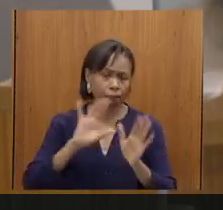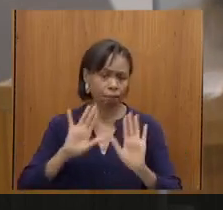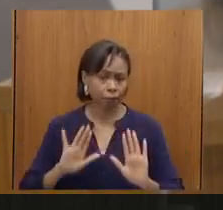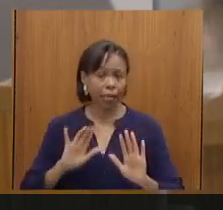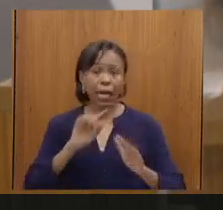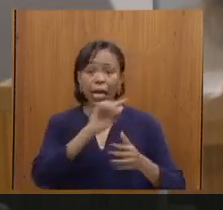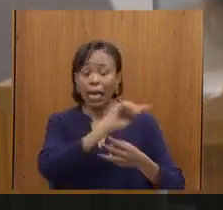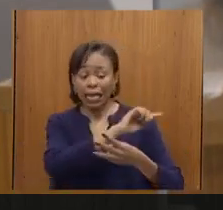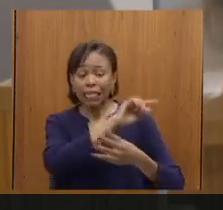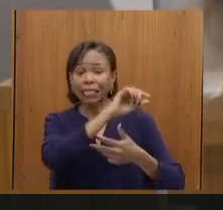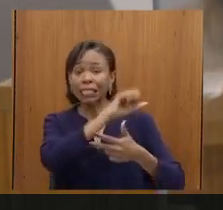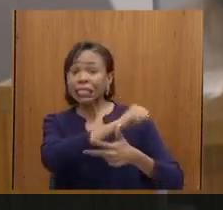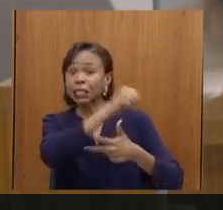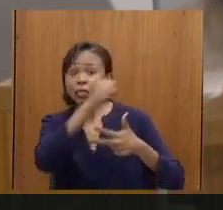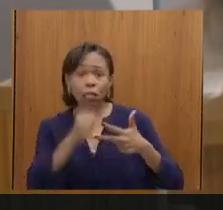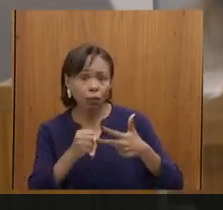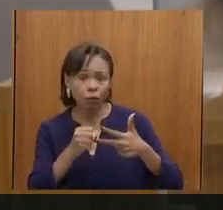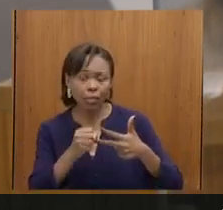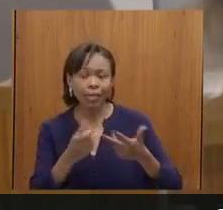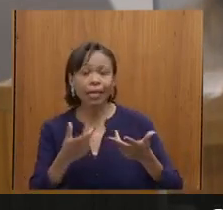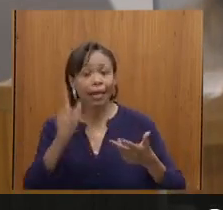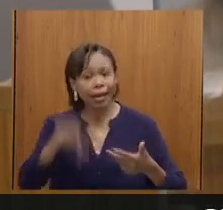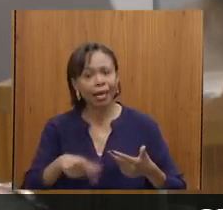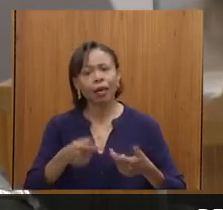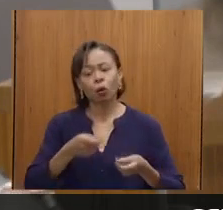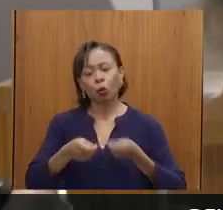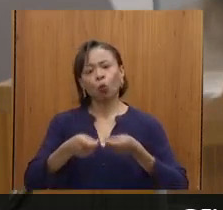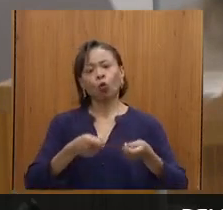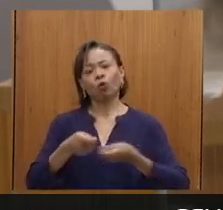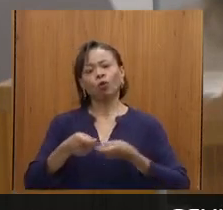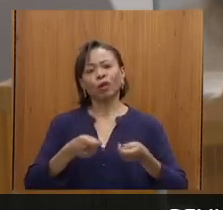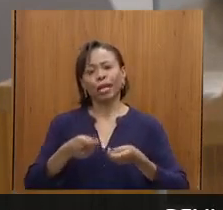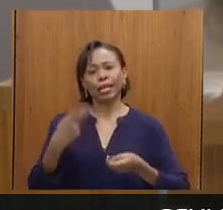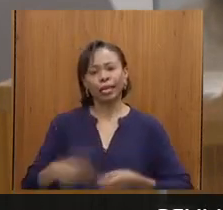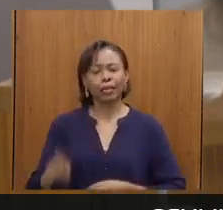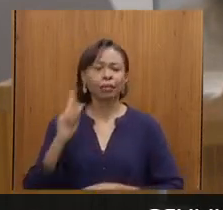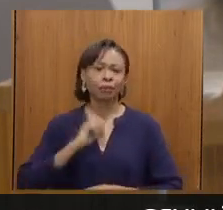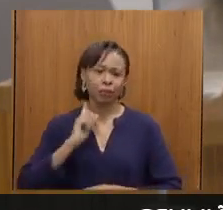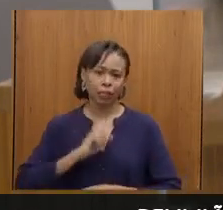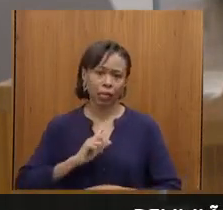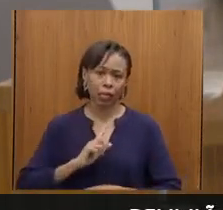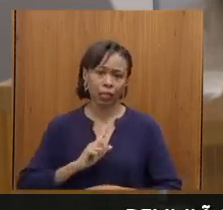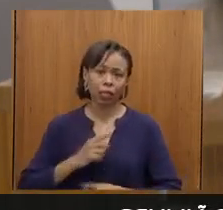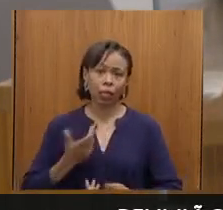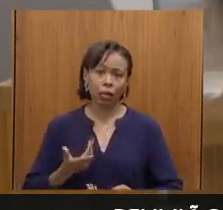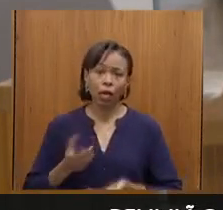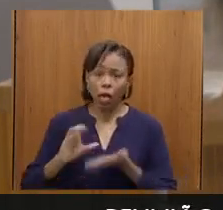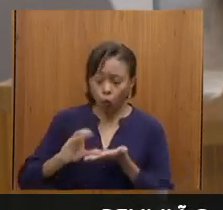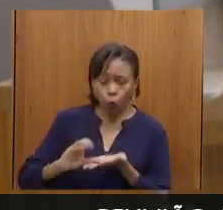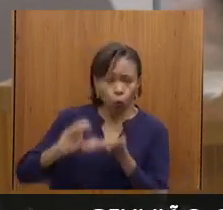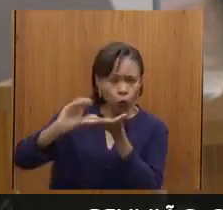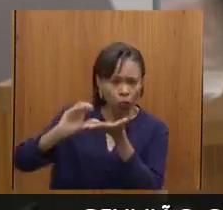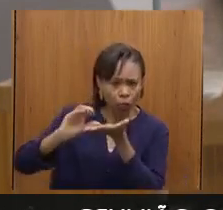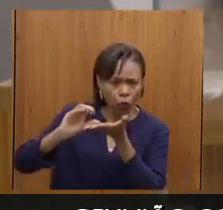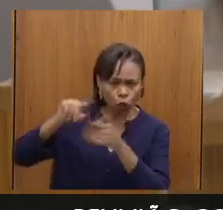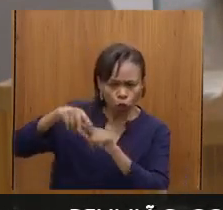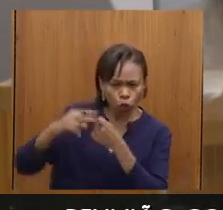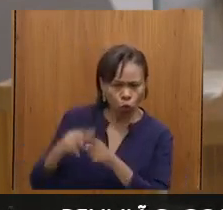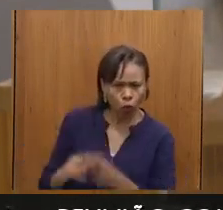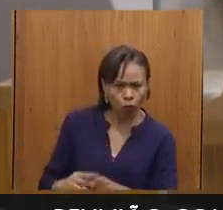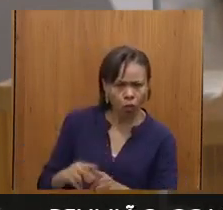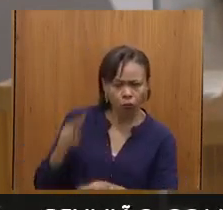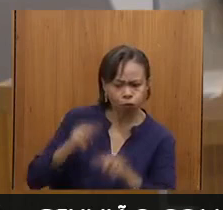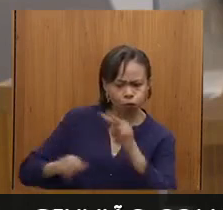poderes é quem governam Minas Gerais. O Conselho de Supervisão, a função deste Conselho de Supervisão é simplesmente